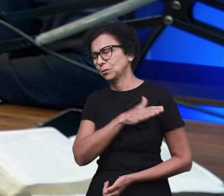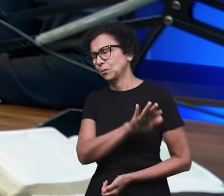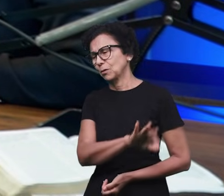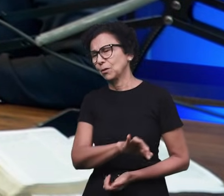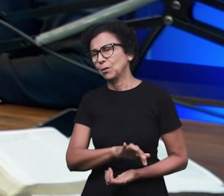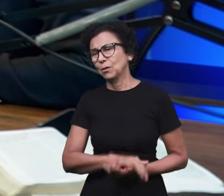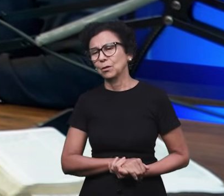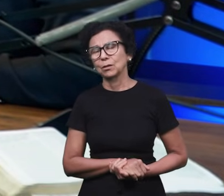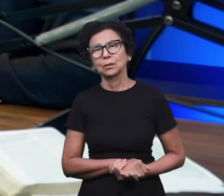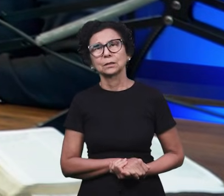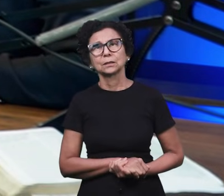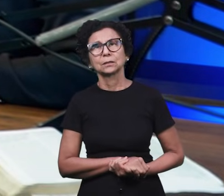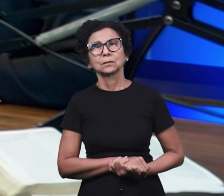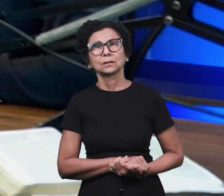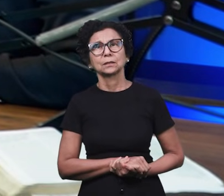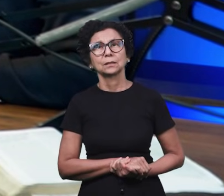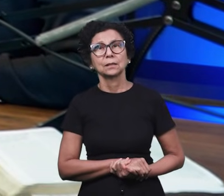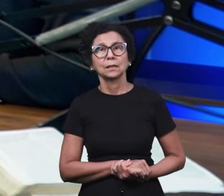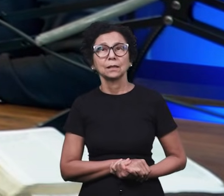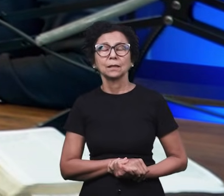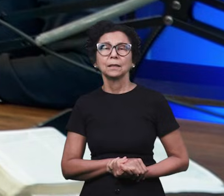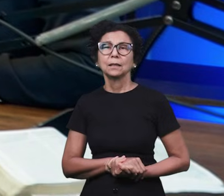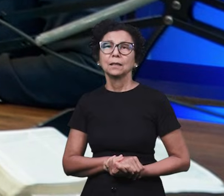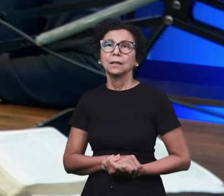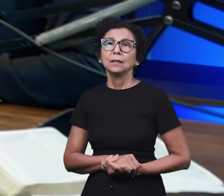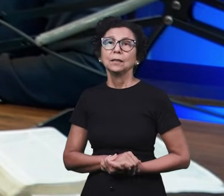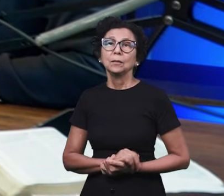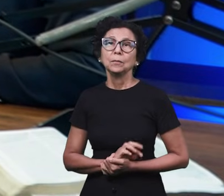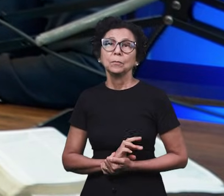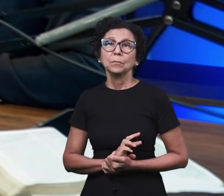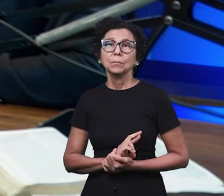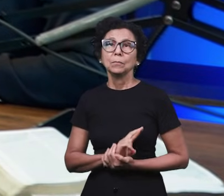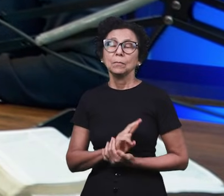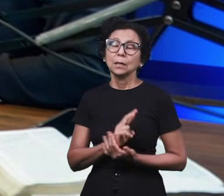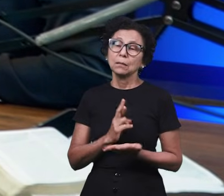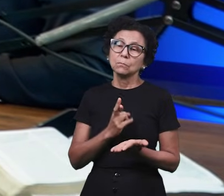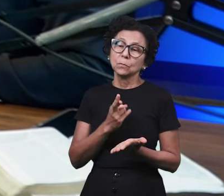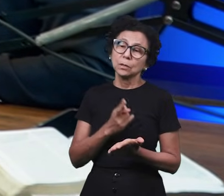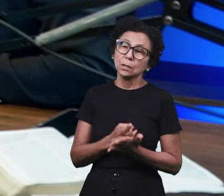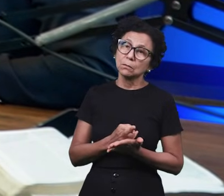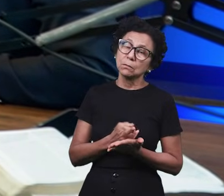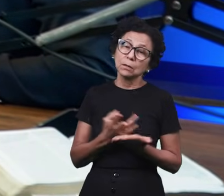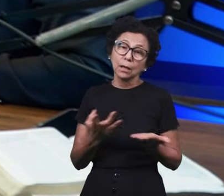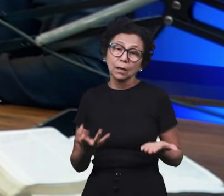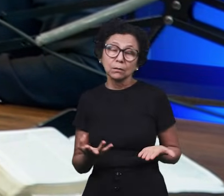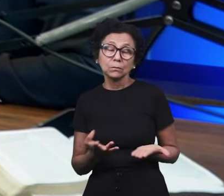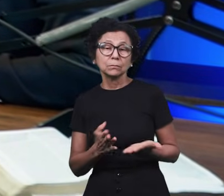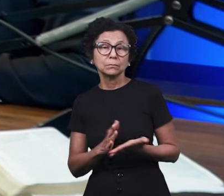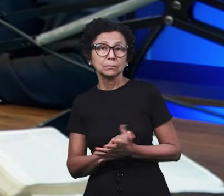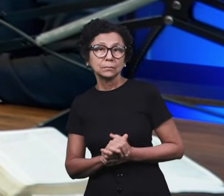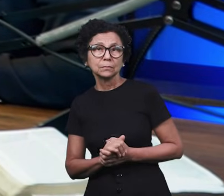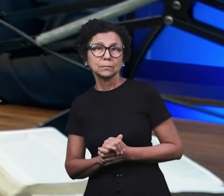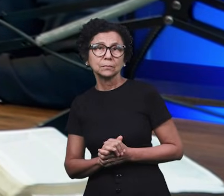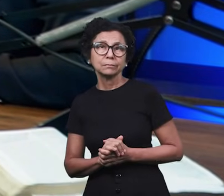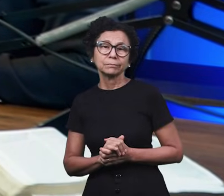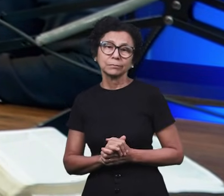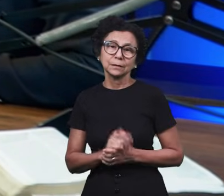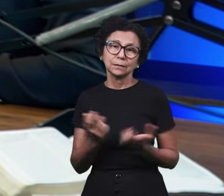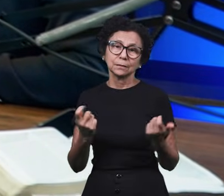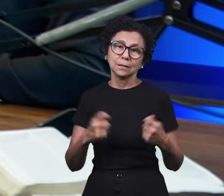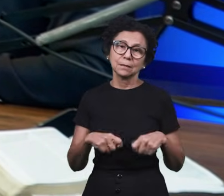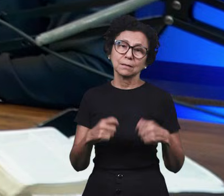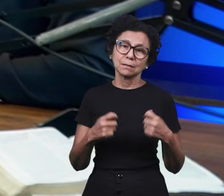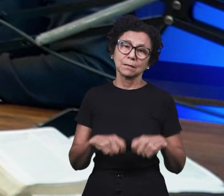muito bem os benefícios retorno, né? Diretamente, né? Você não está comprando o bem, não, é um custo que